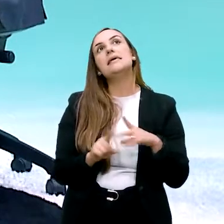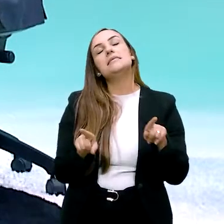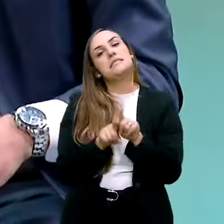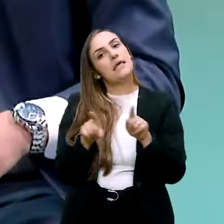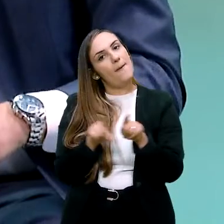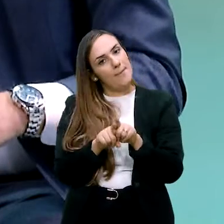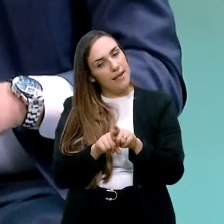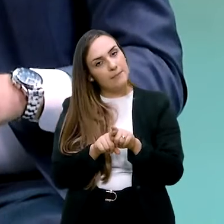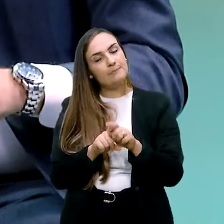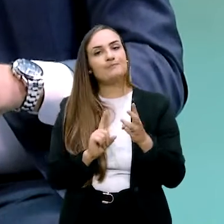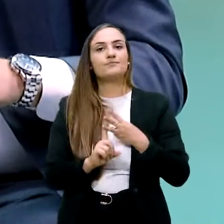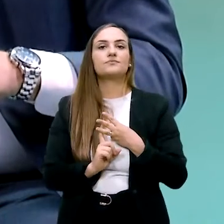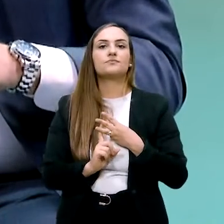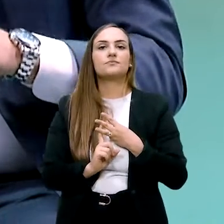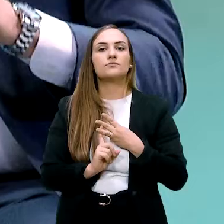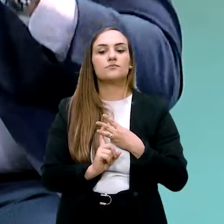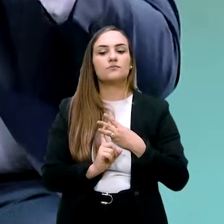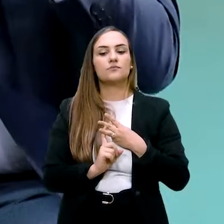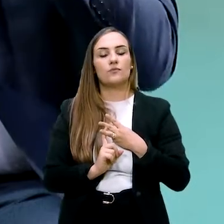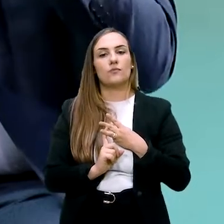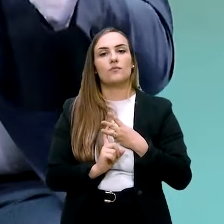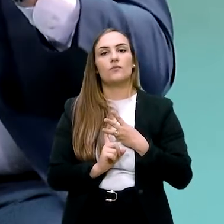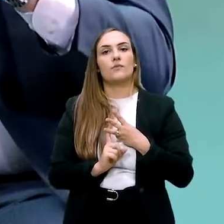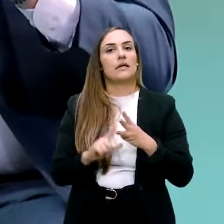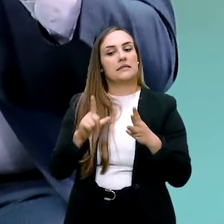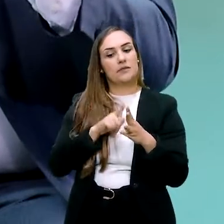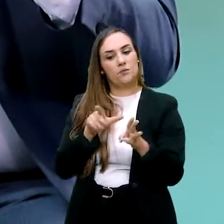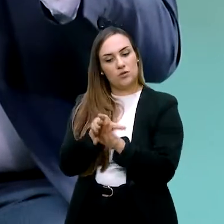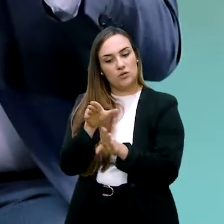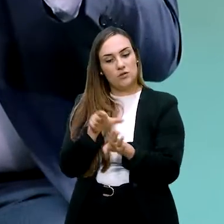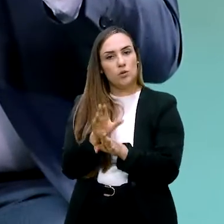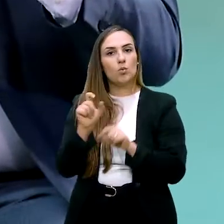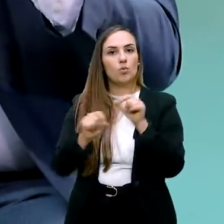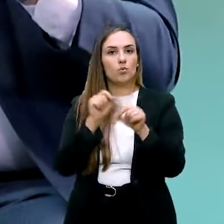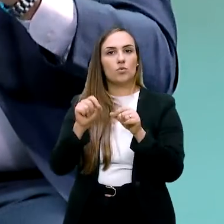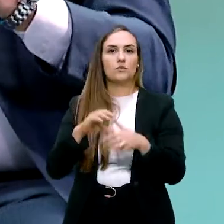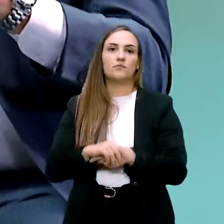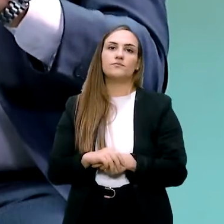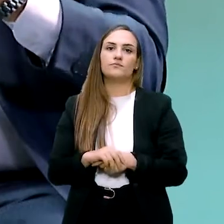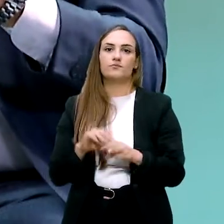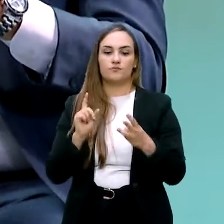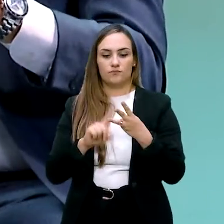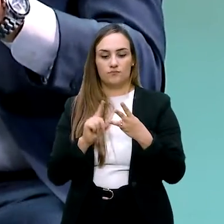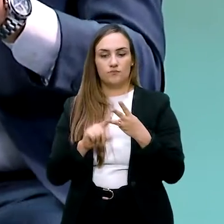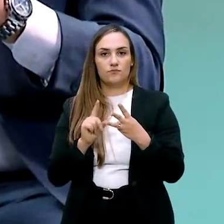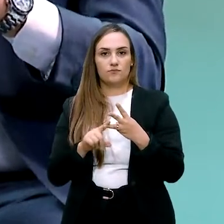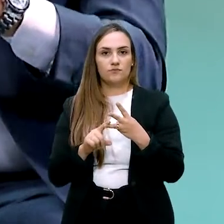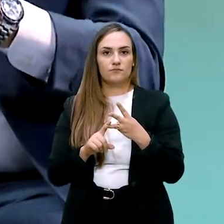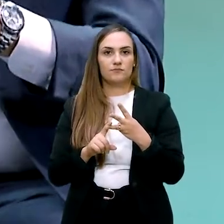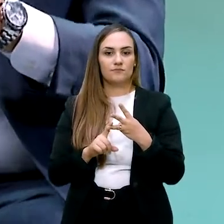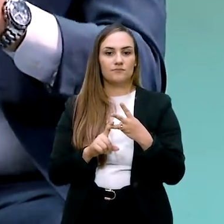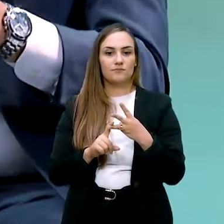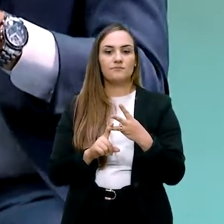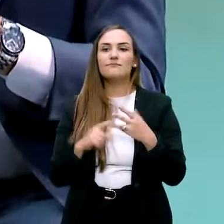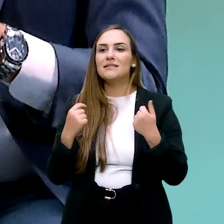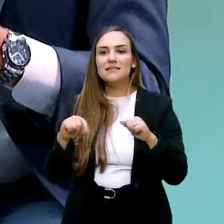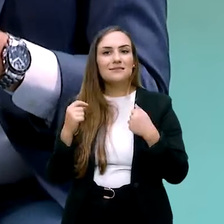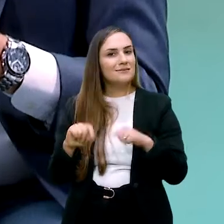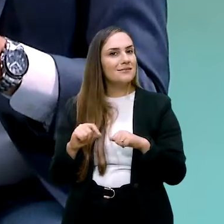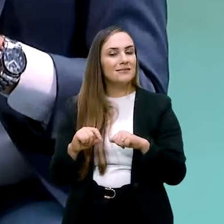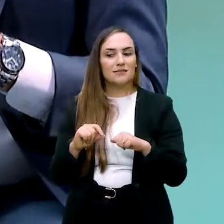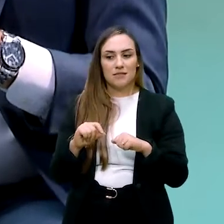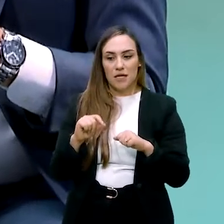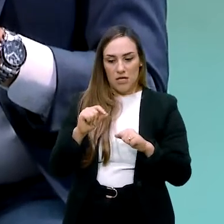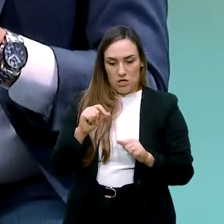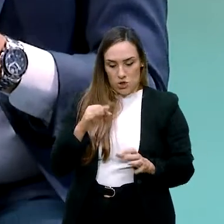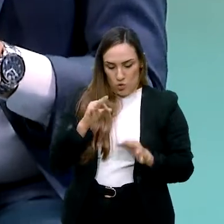temos também uma recomendação nesse acórdão que os julgadores tenham, quando possível, uma interação com esses